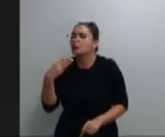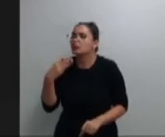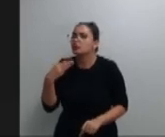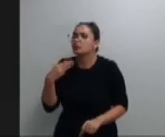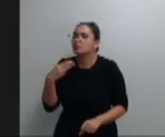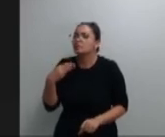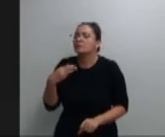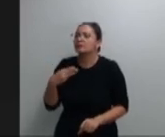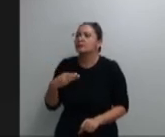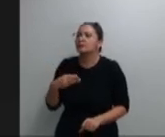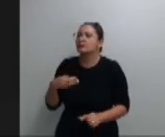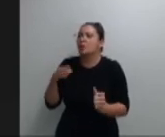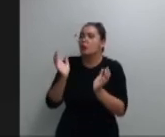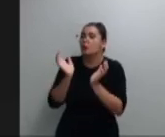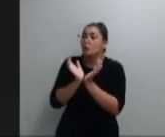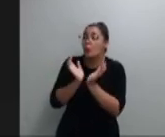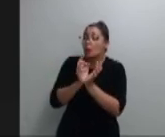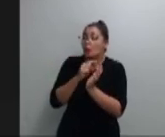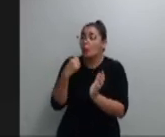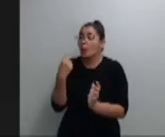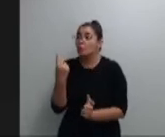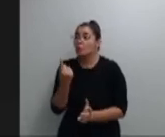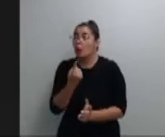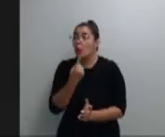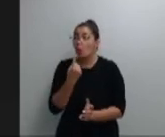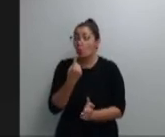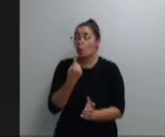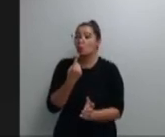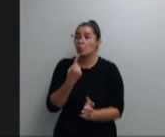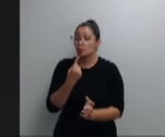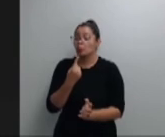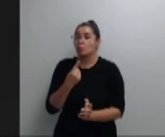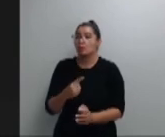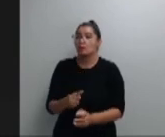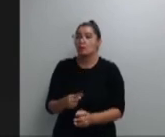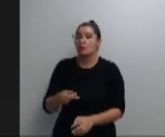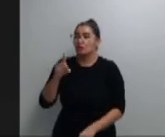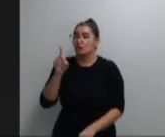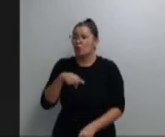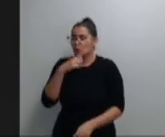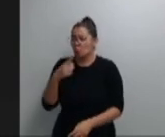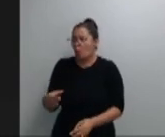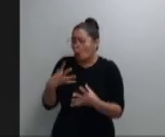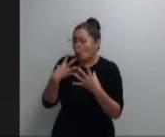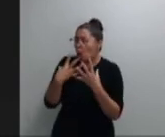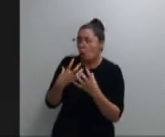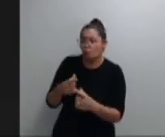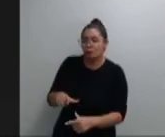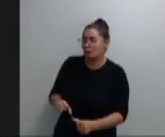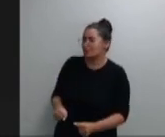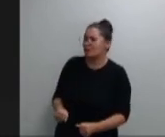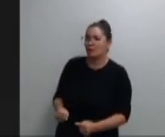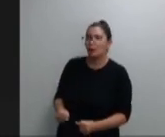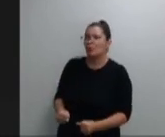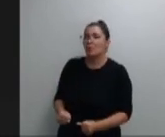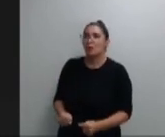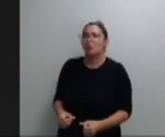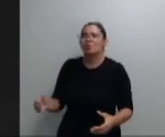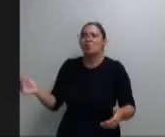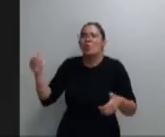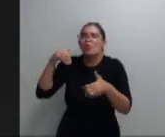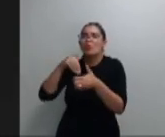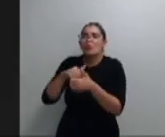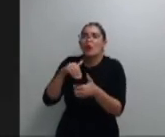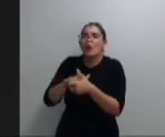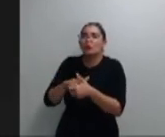proclamo a turma por maioria negou o provimento ao agravo interno nos termos do voto do relator